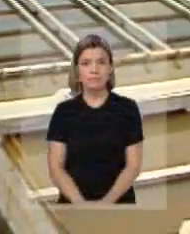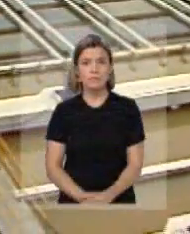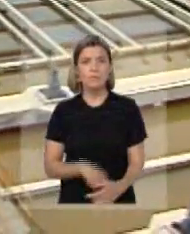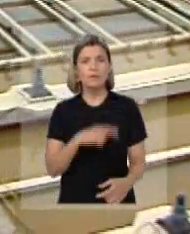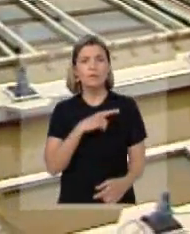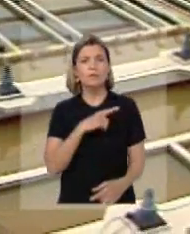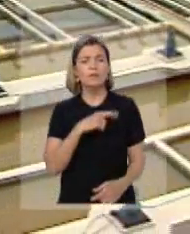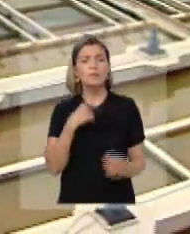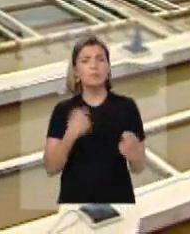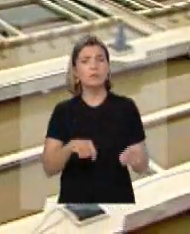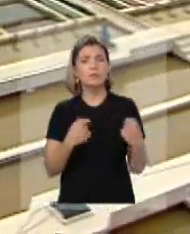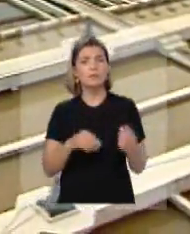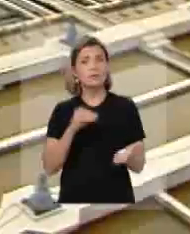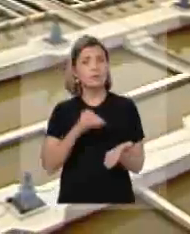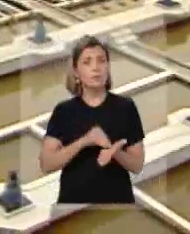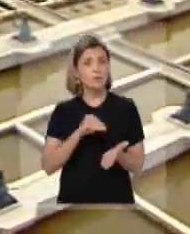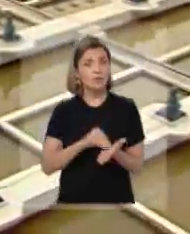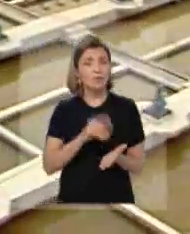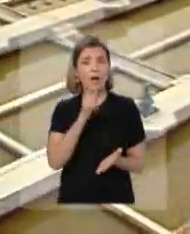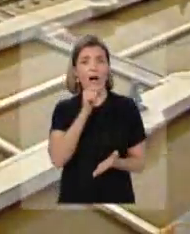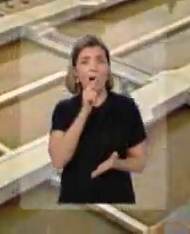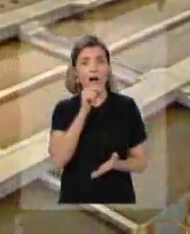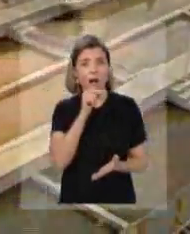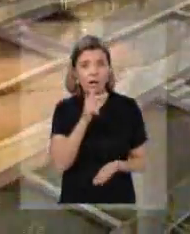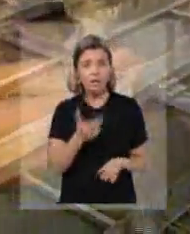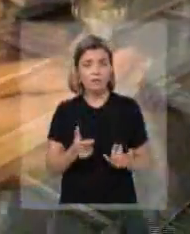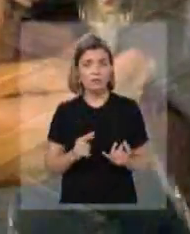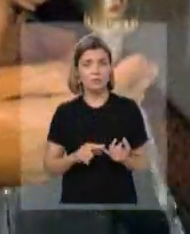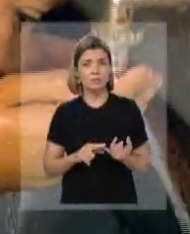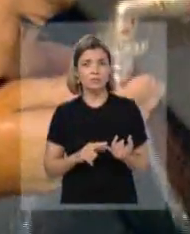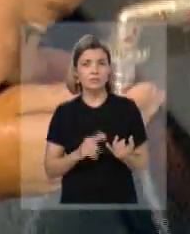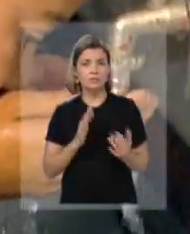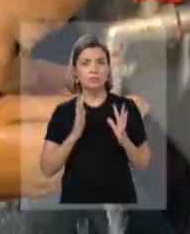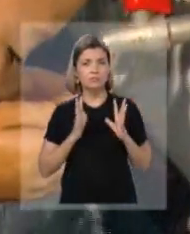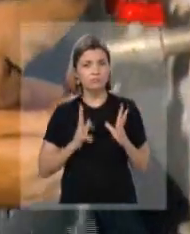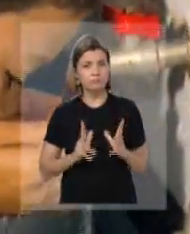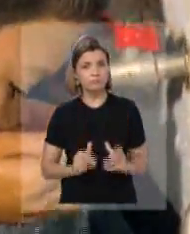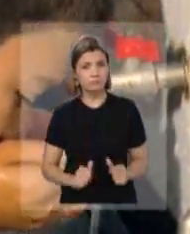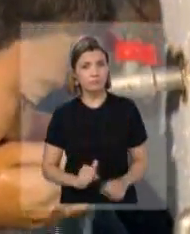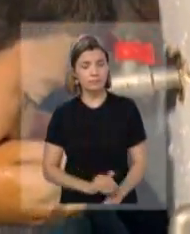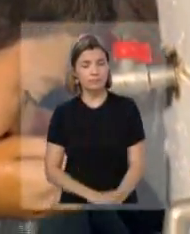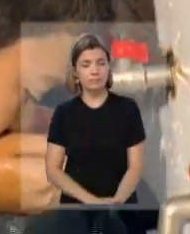Chamamos de saneamento básico os sistemas de água encanada e tratada,